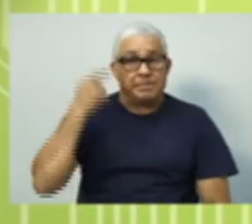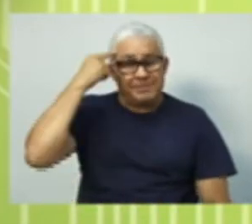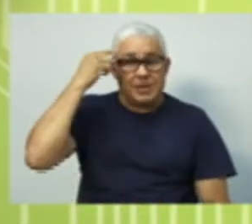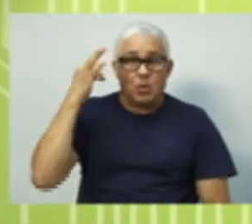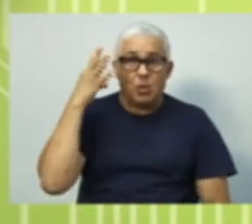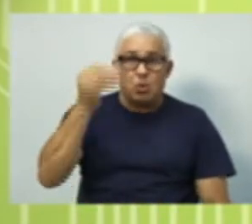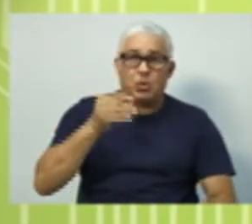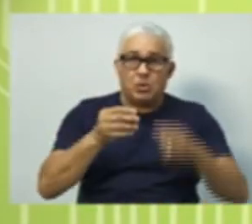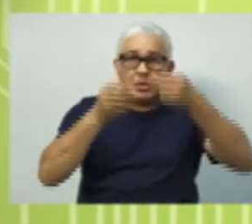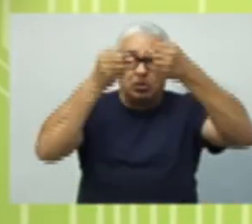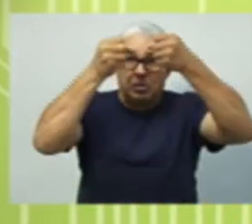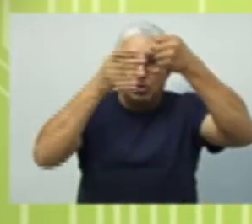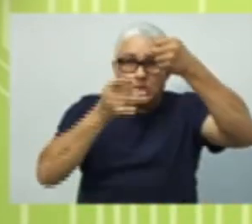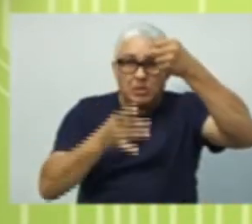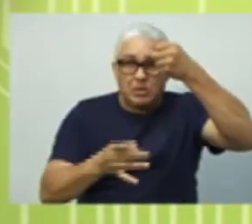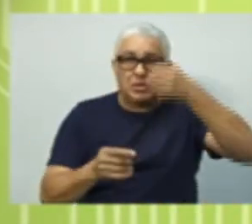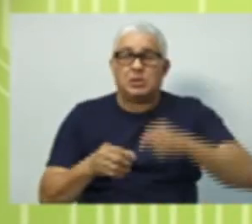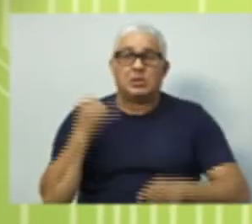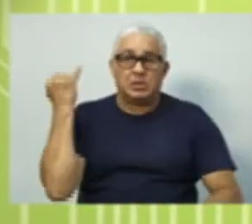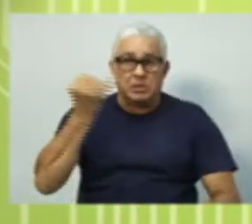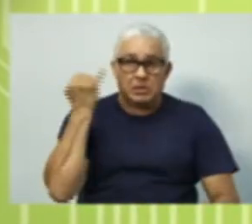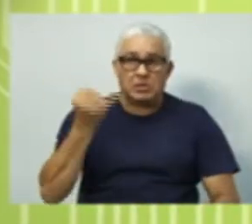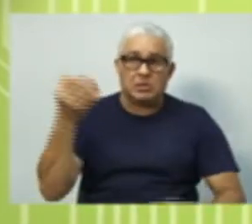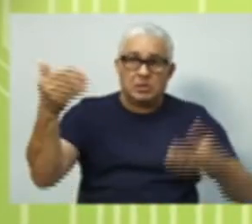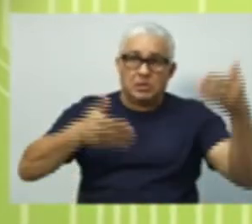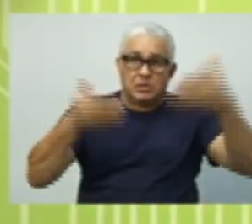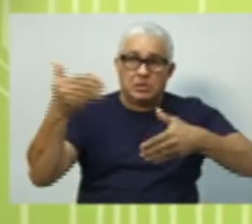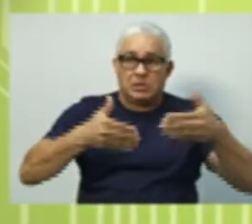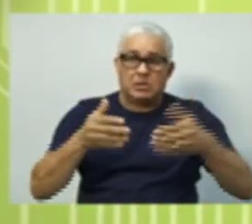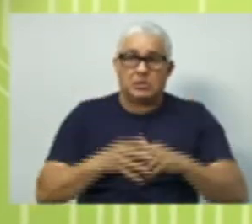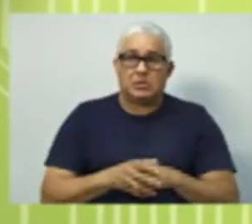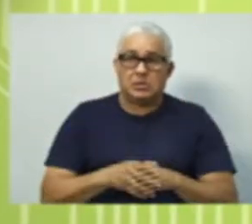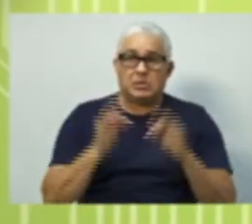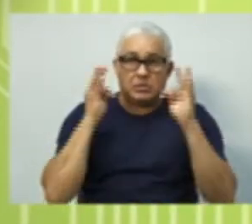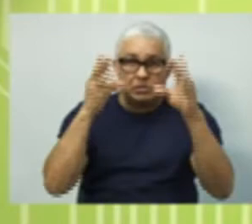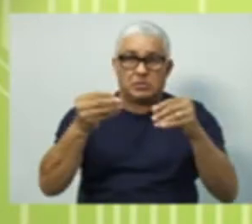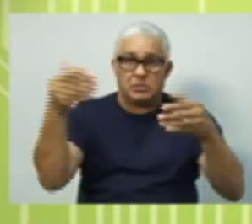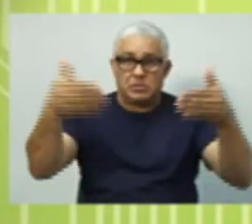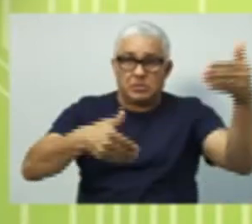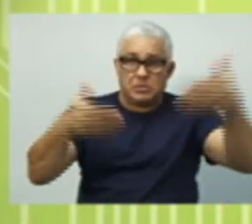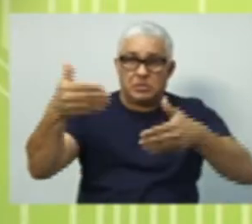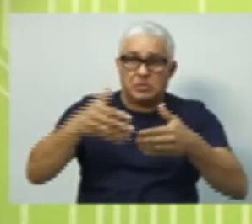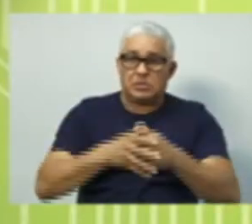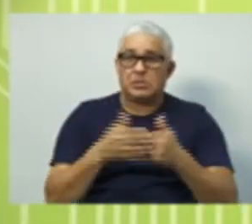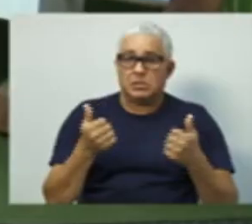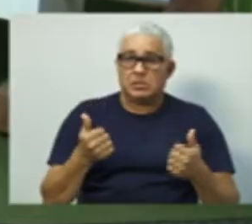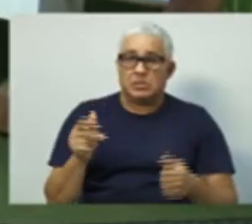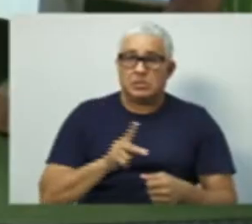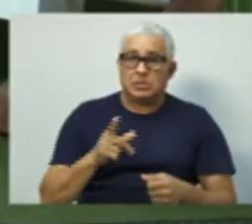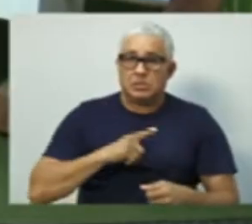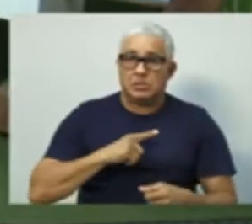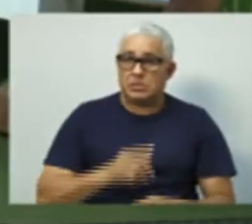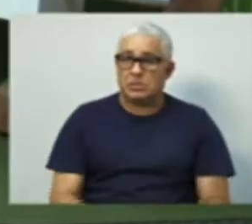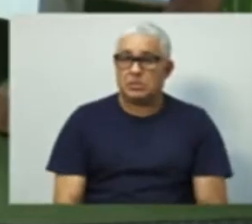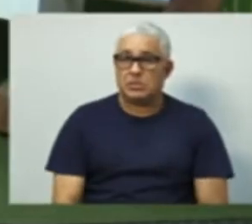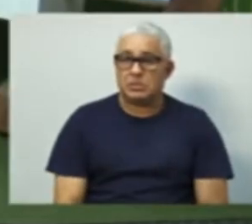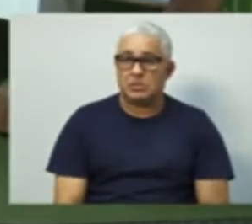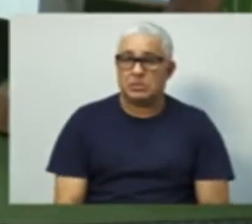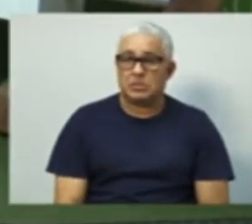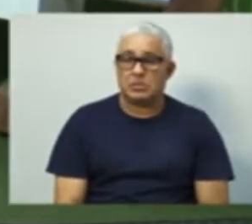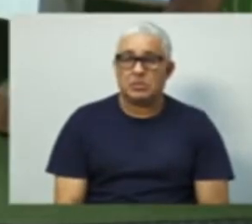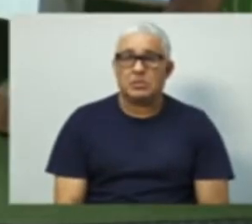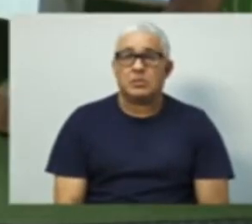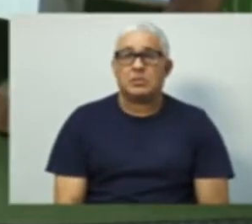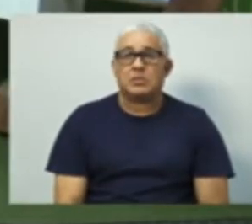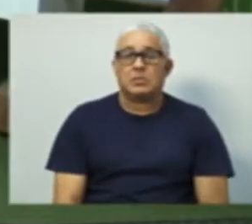ano apertado, no sufoco. Então isso não dá resultado. Isso é falta de um planejamento. Então comece pensando pequeno. E